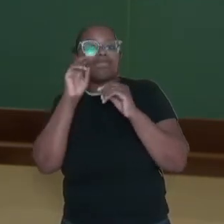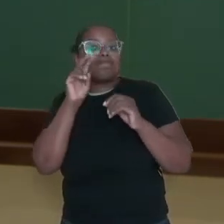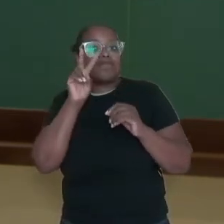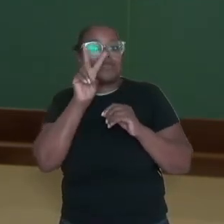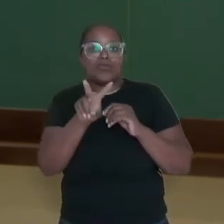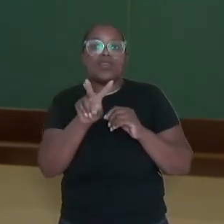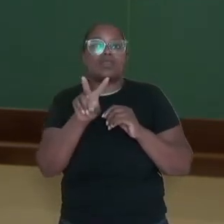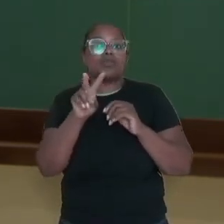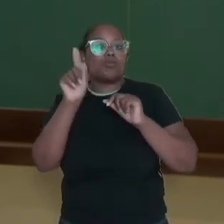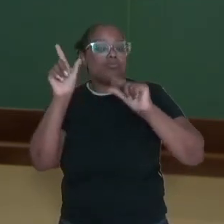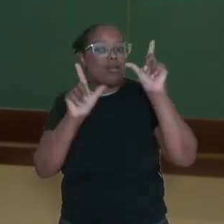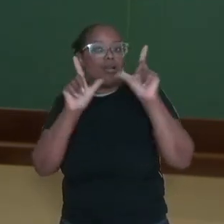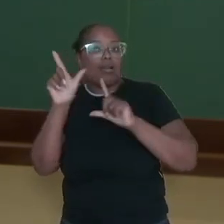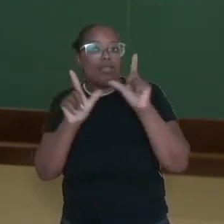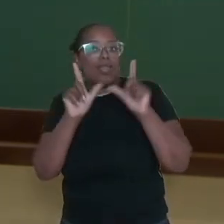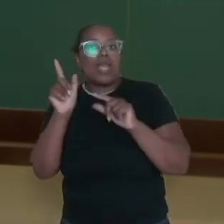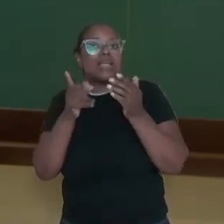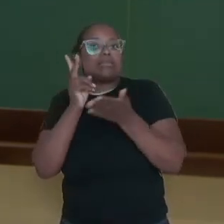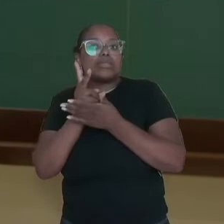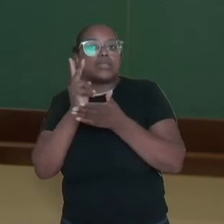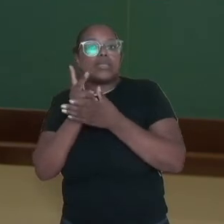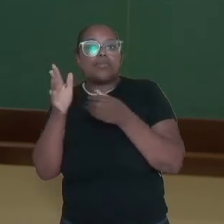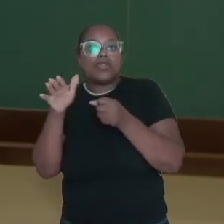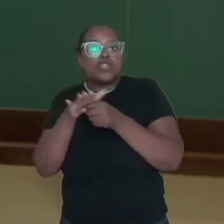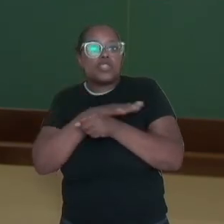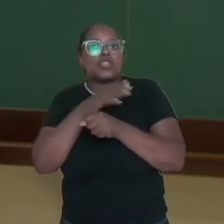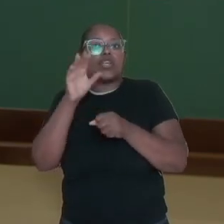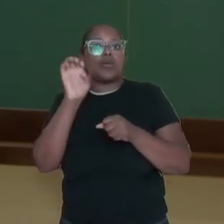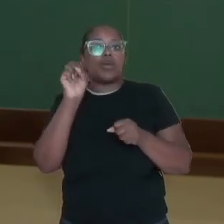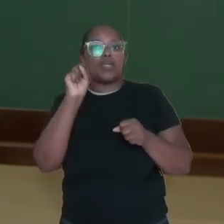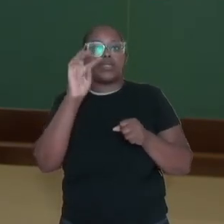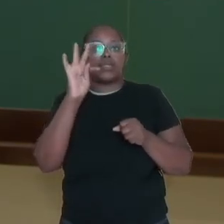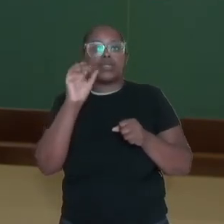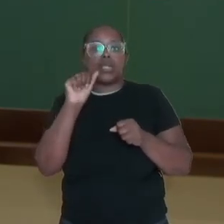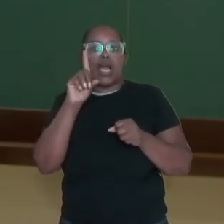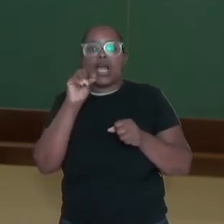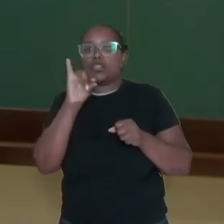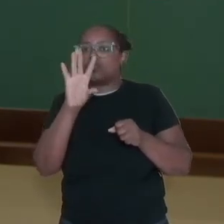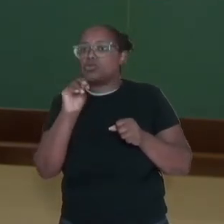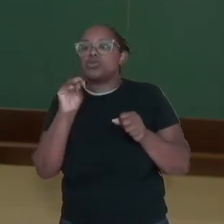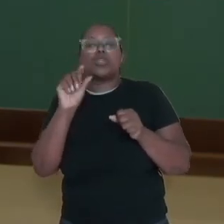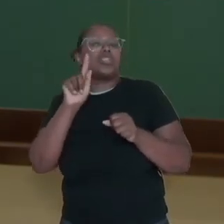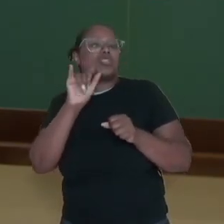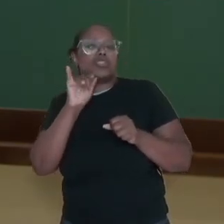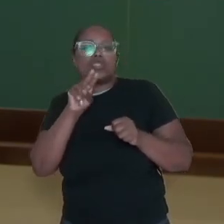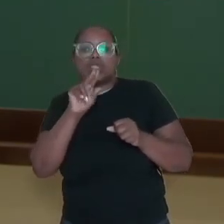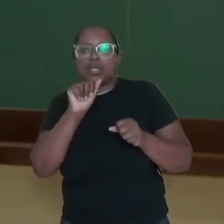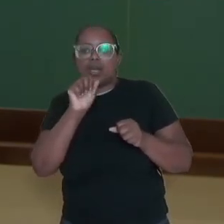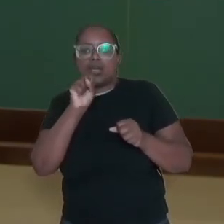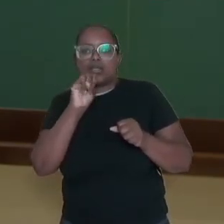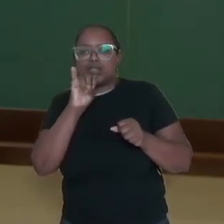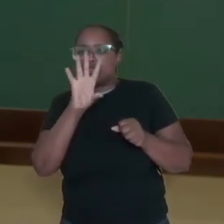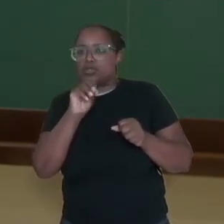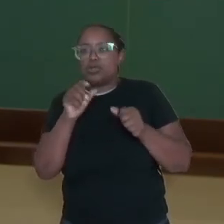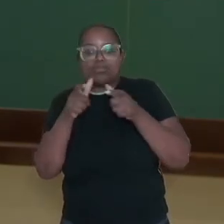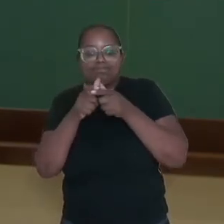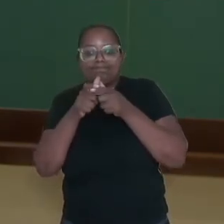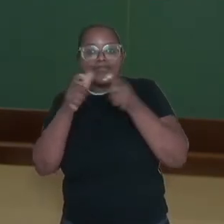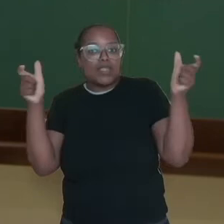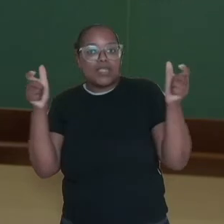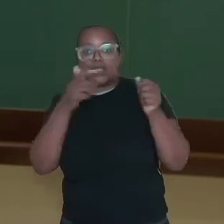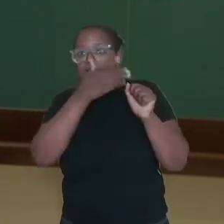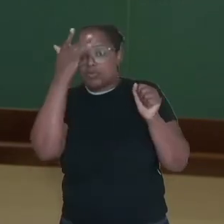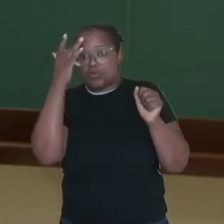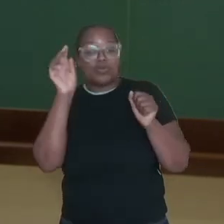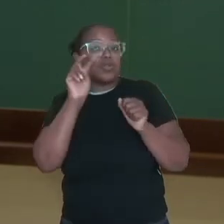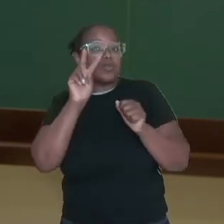tiveram a capacidade, assim, de encher estádios, encher ginásios imensos, né, para o pessoal assistir